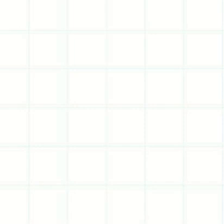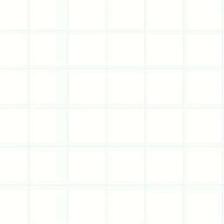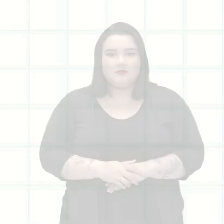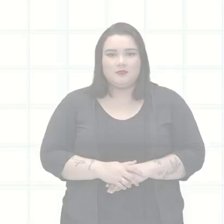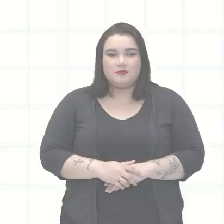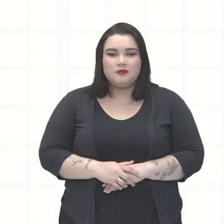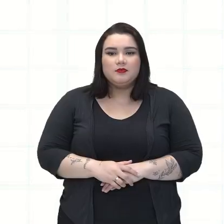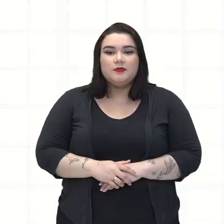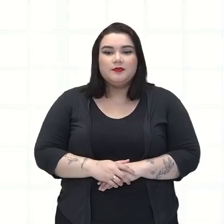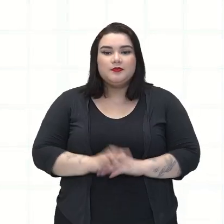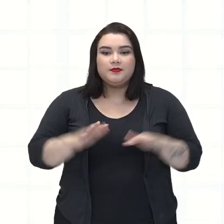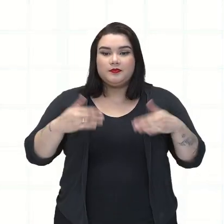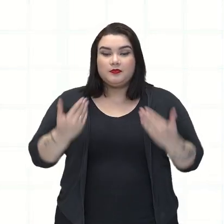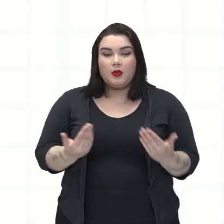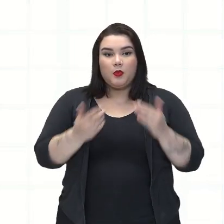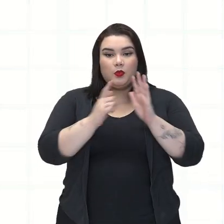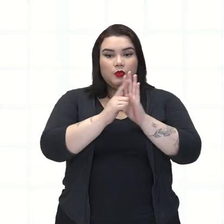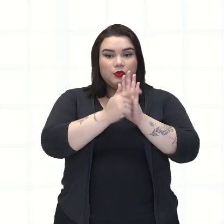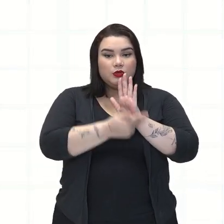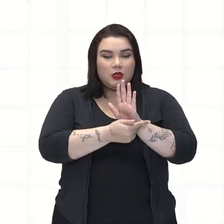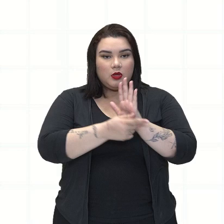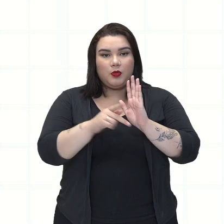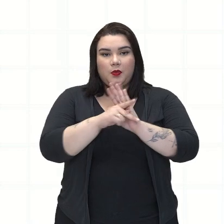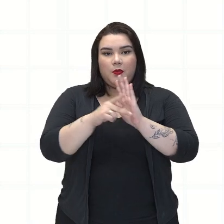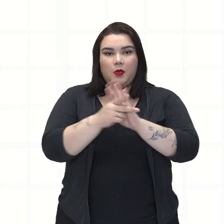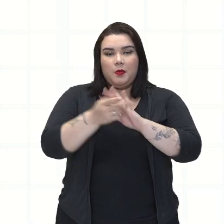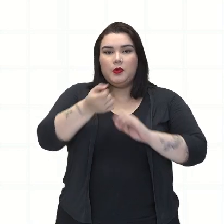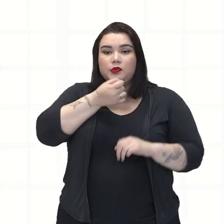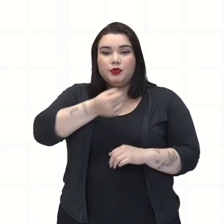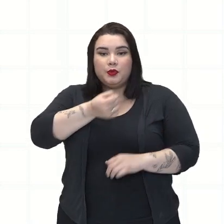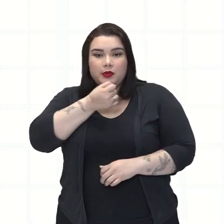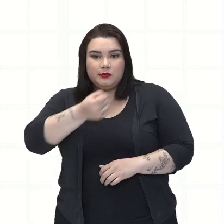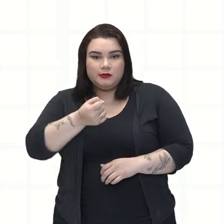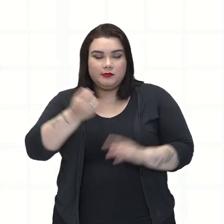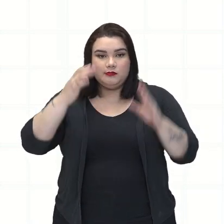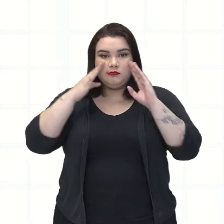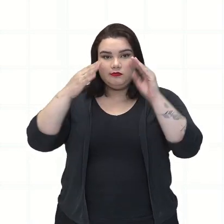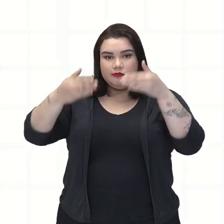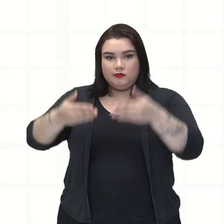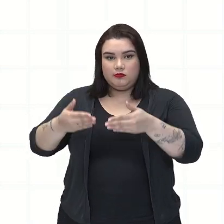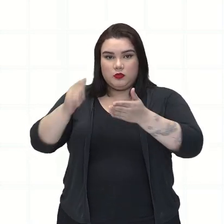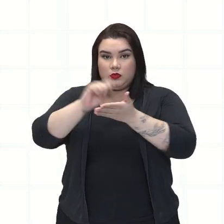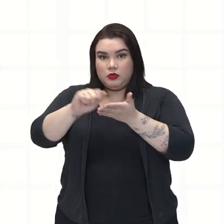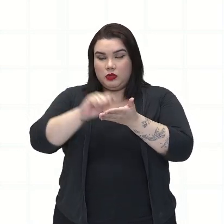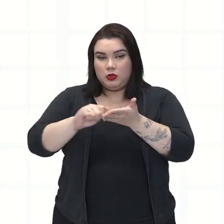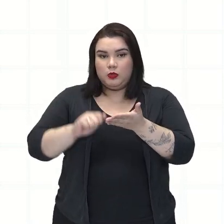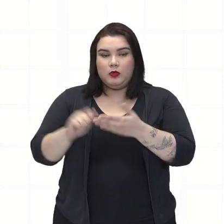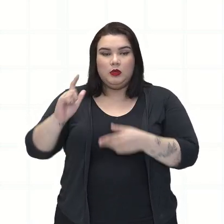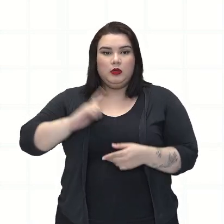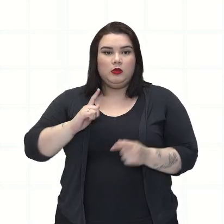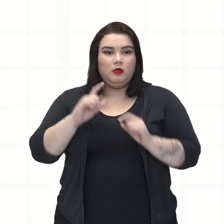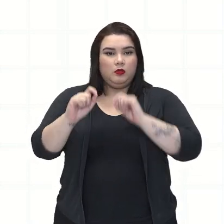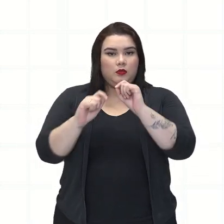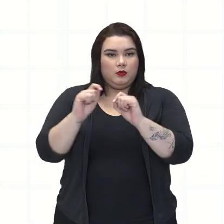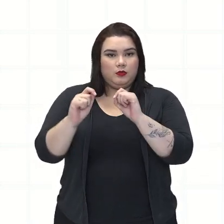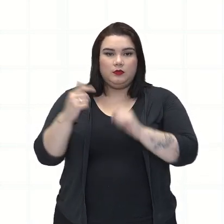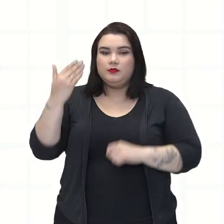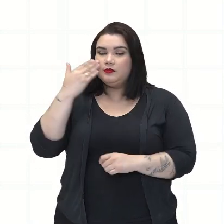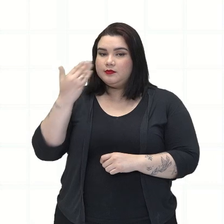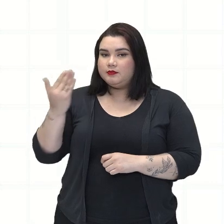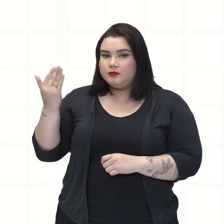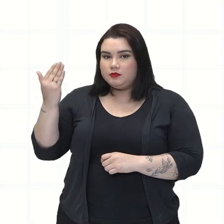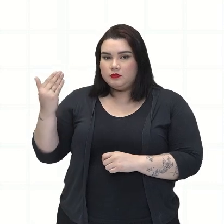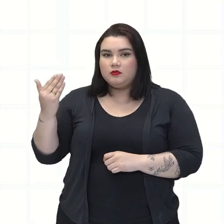aqui, no gênero jornalístico, mais específico no gênero escrito, nós temos as readers letters, ok?